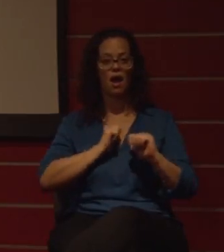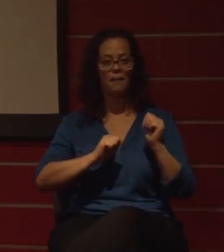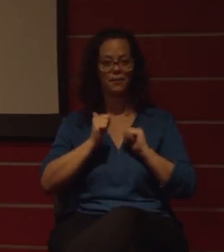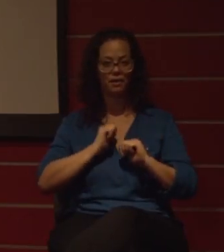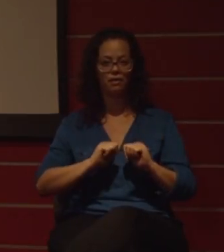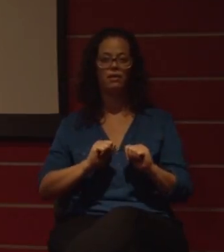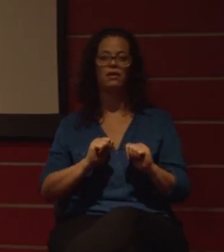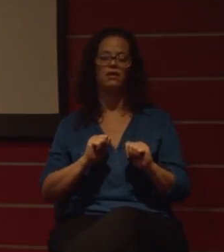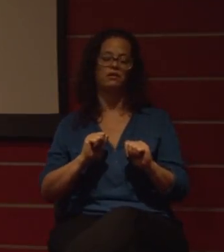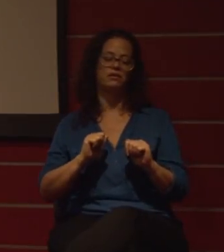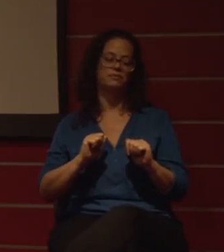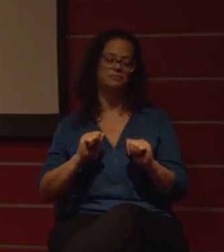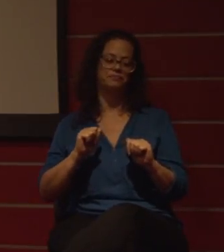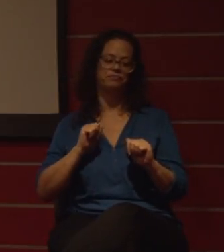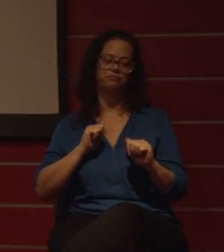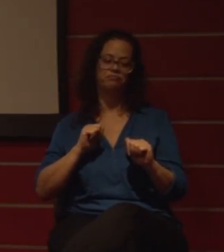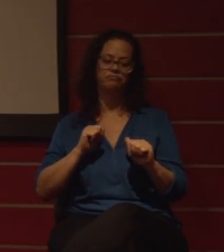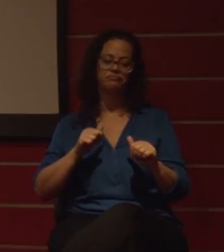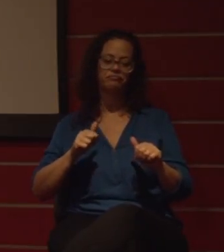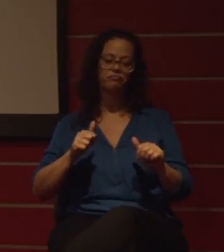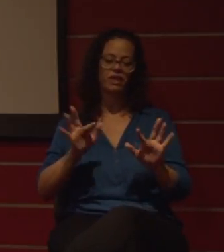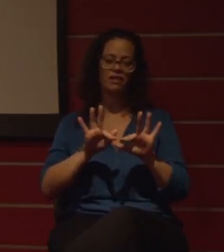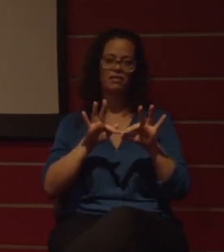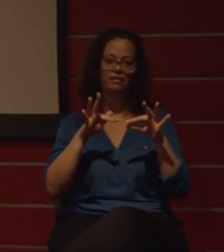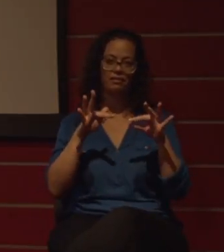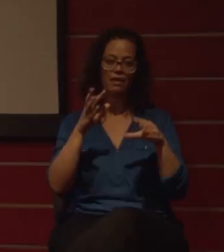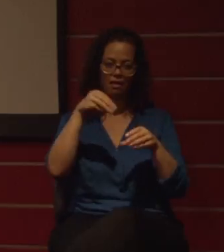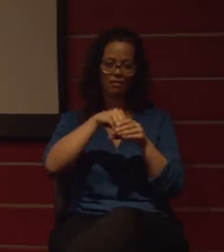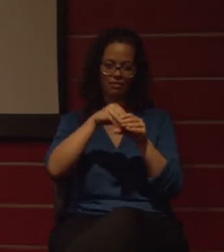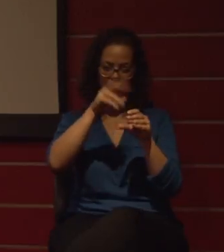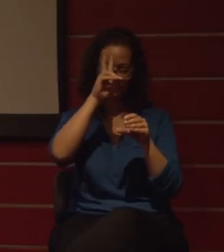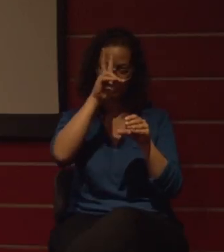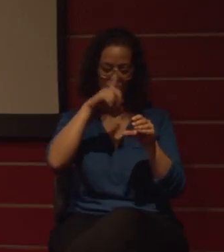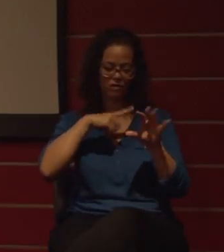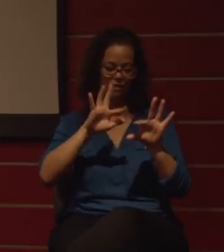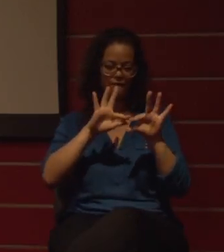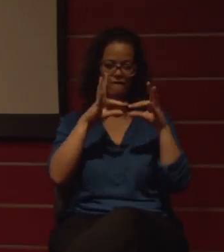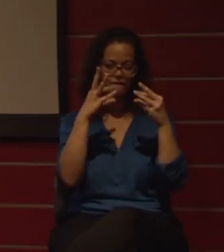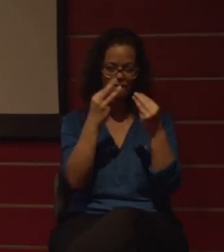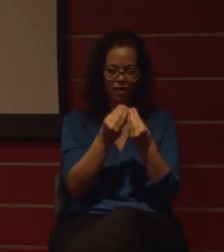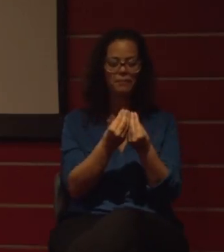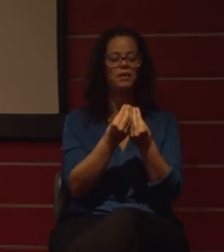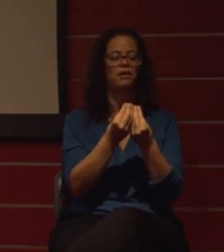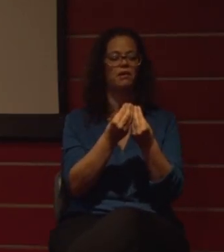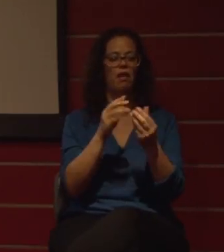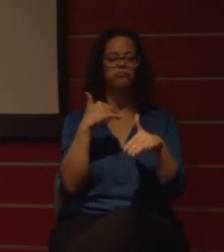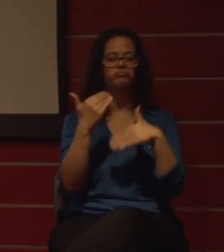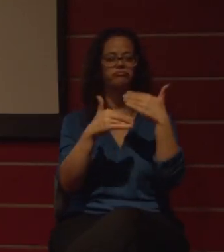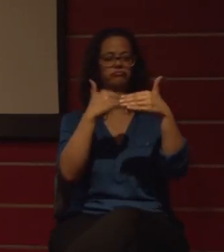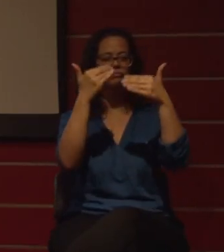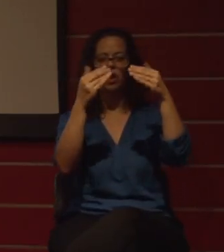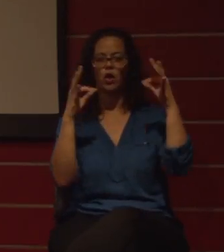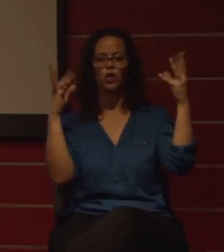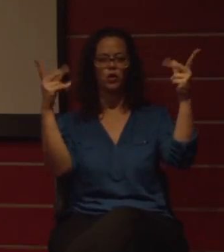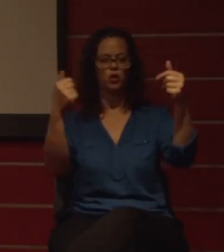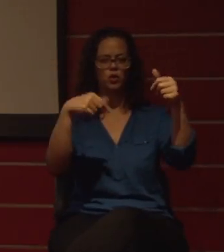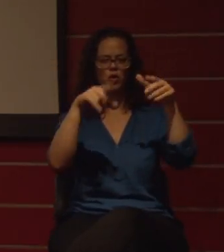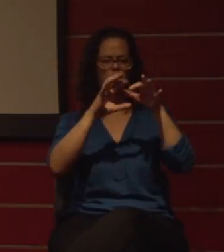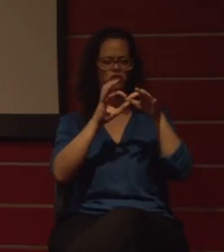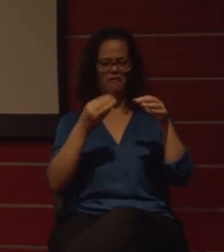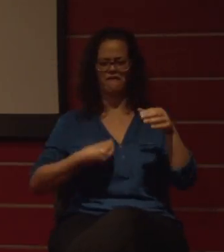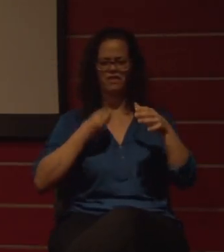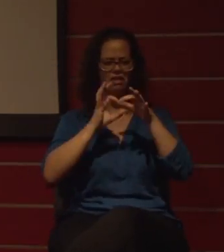que família Liberal com pais liberais a mãe uma galerista o pai né ou seja parecem todos liberais até o